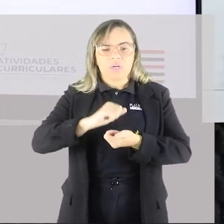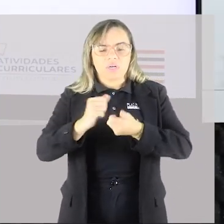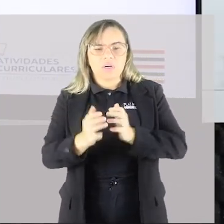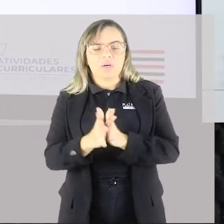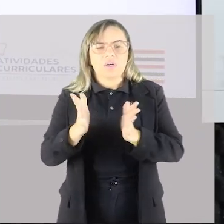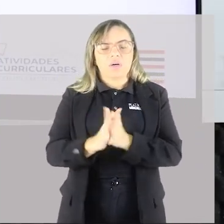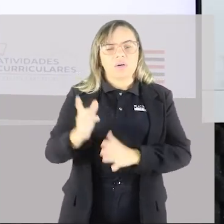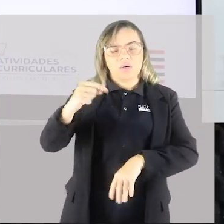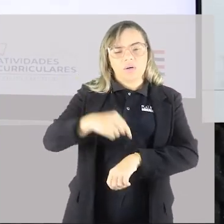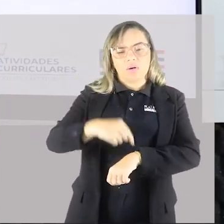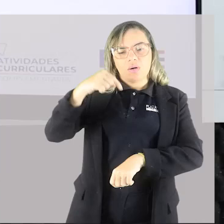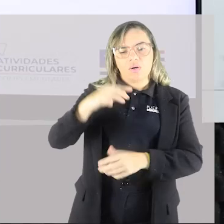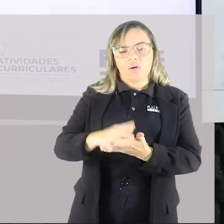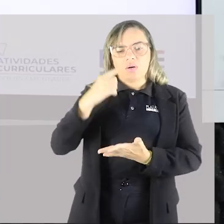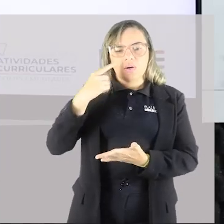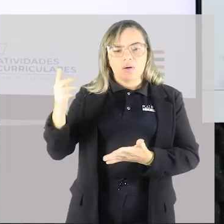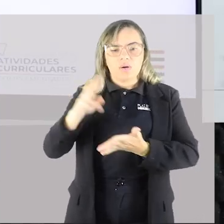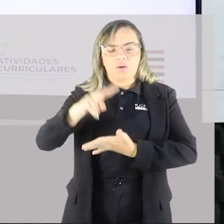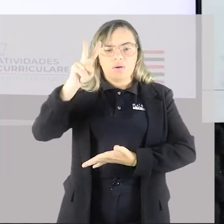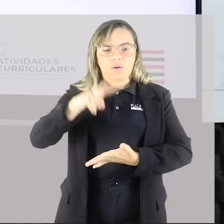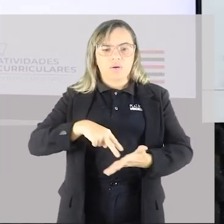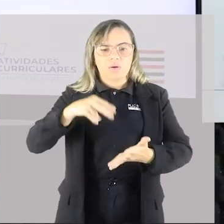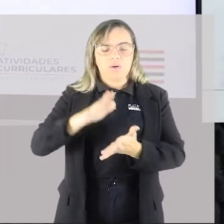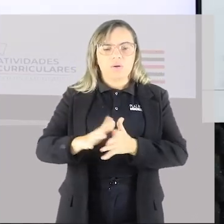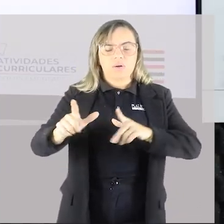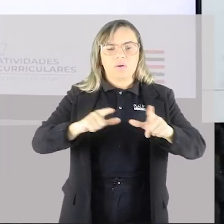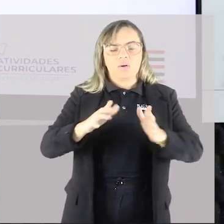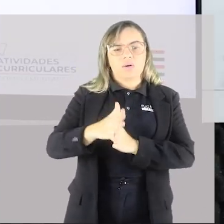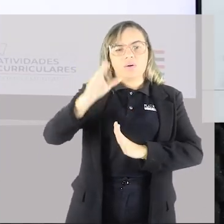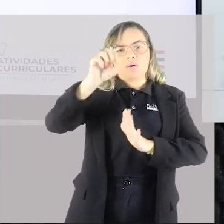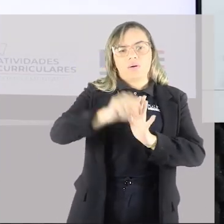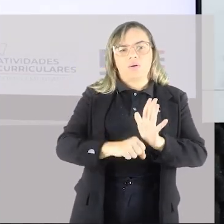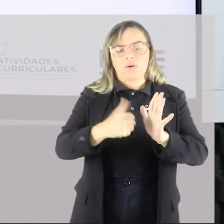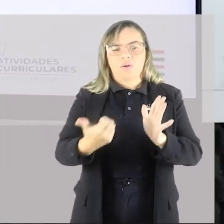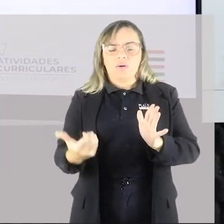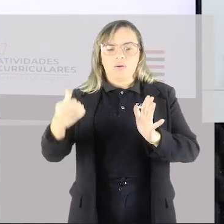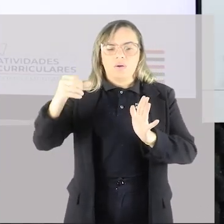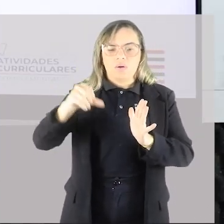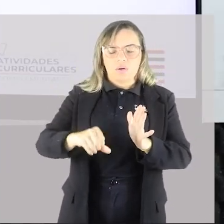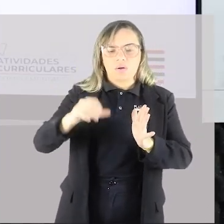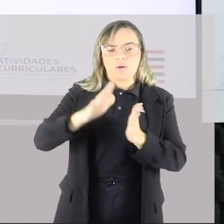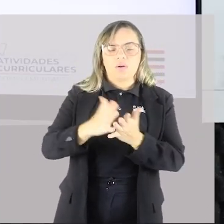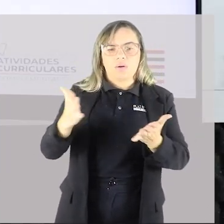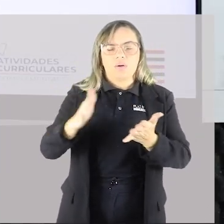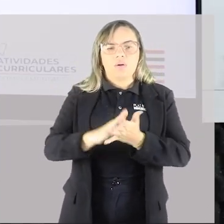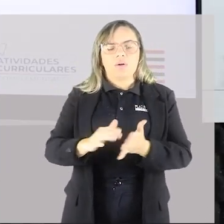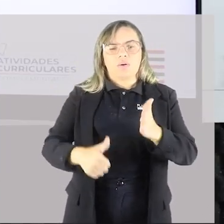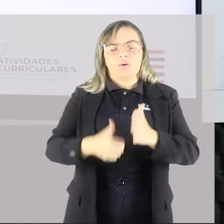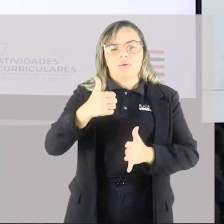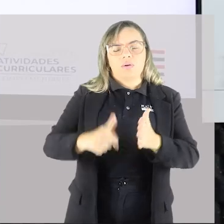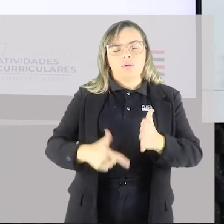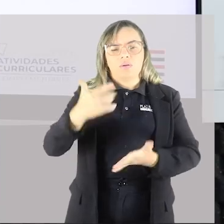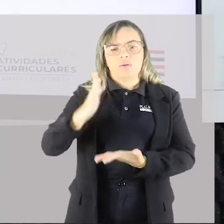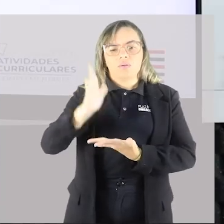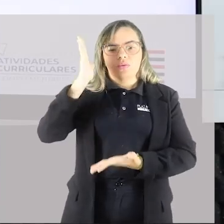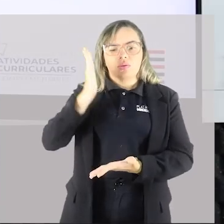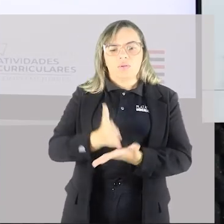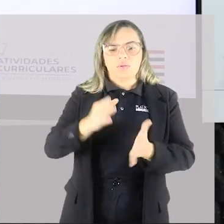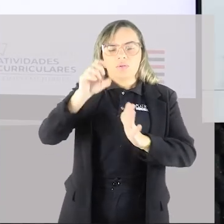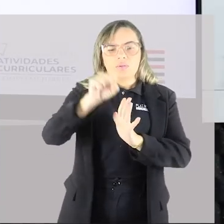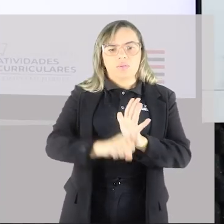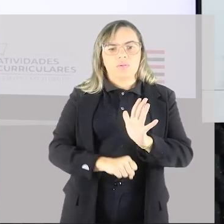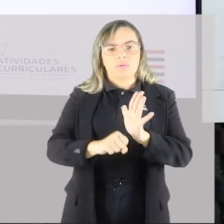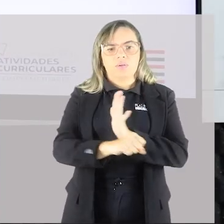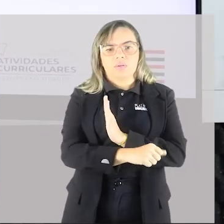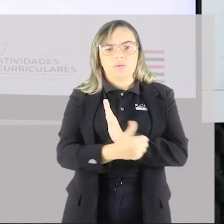momento em que ele estava lendo o trabalho no século XIX, na sua primeira e segunda metade. Então,